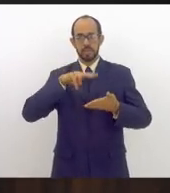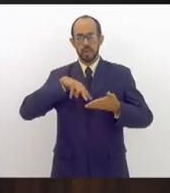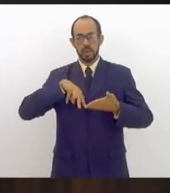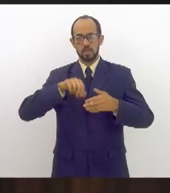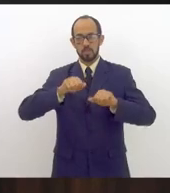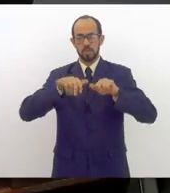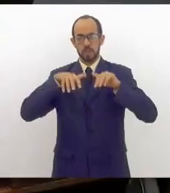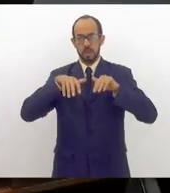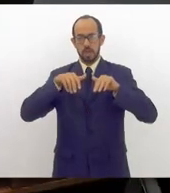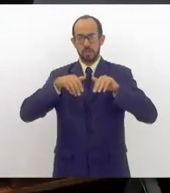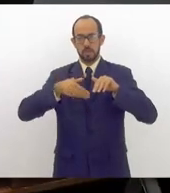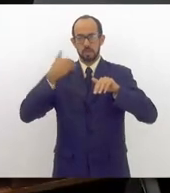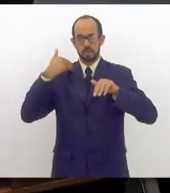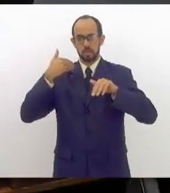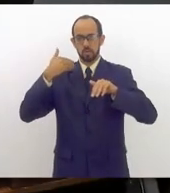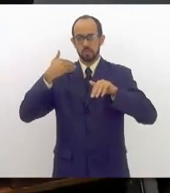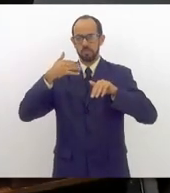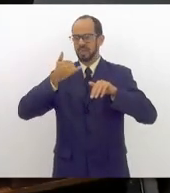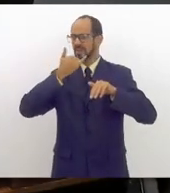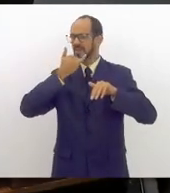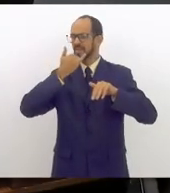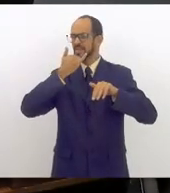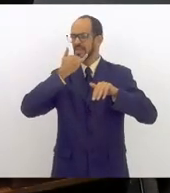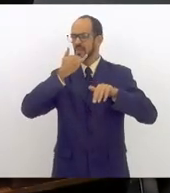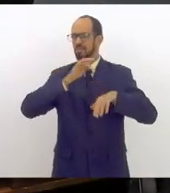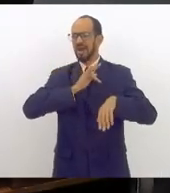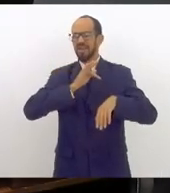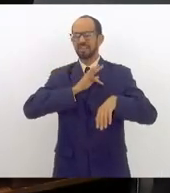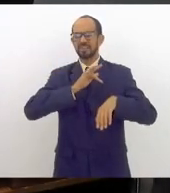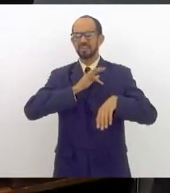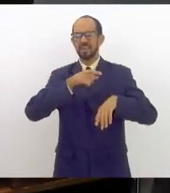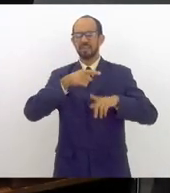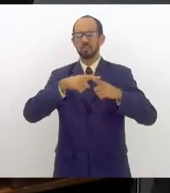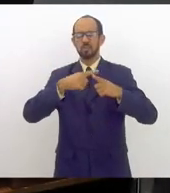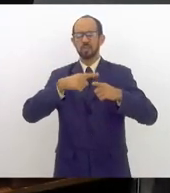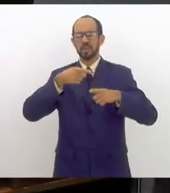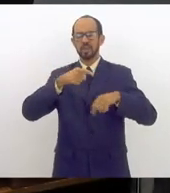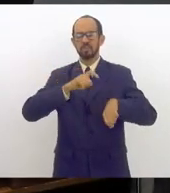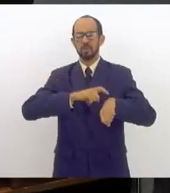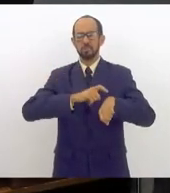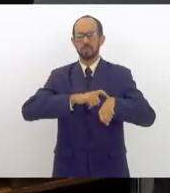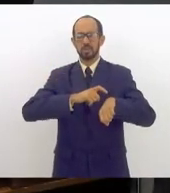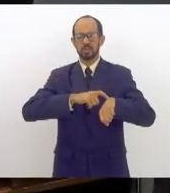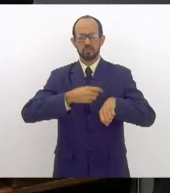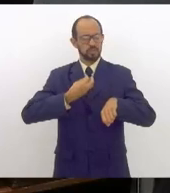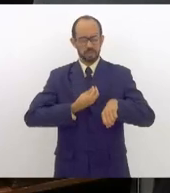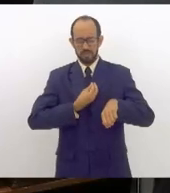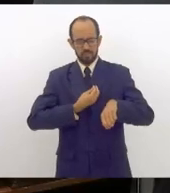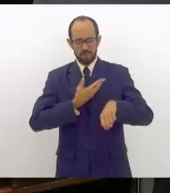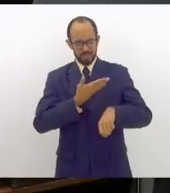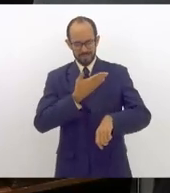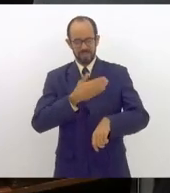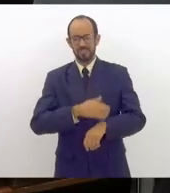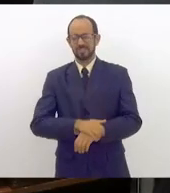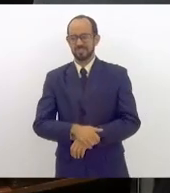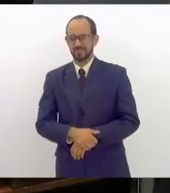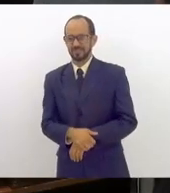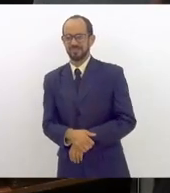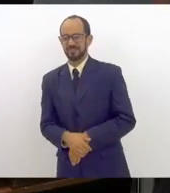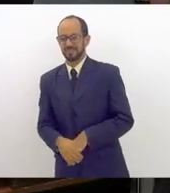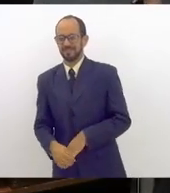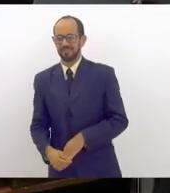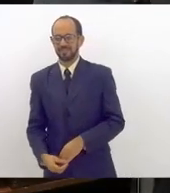anterior. Perdão, deputada Marta. Porque naquele momento a Vossa Excelência não estava presente.